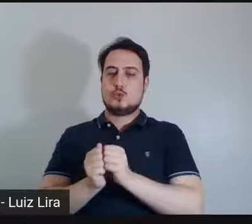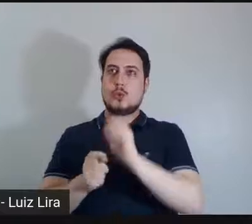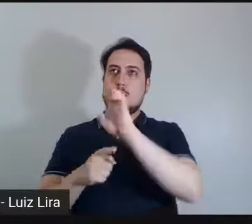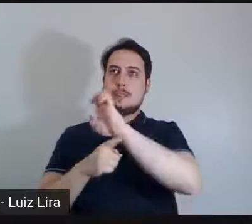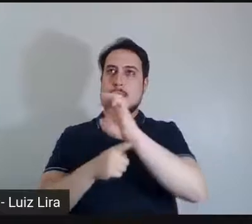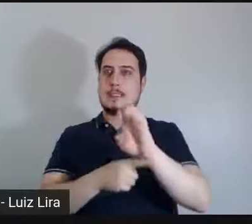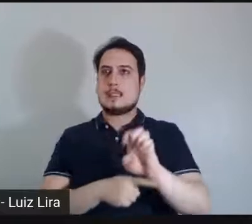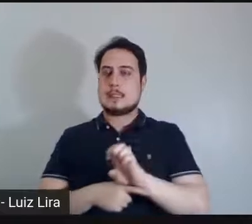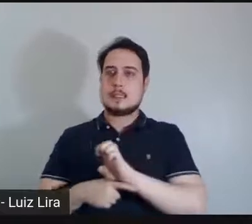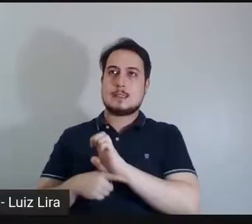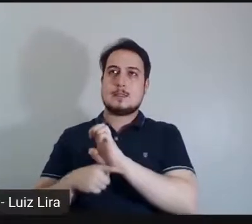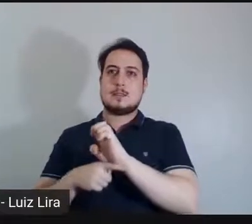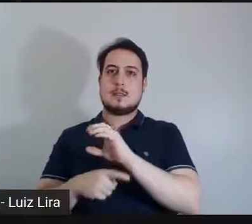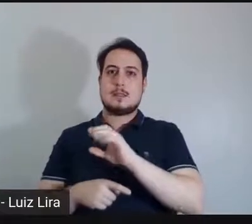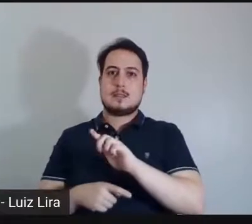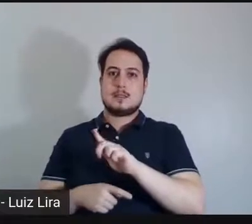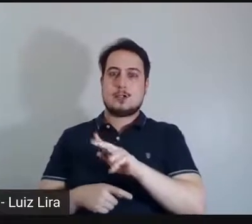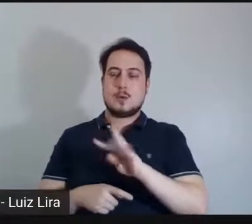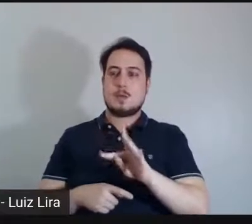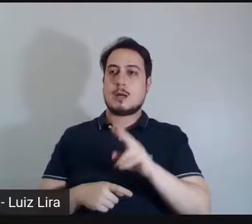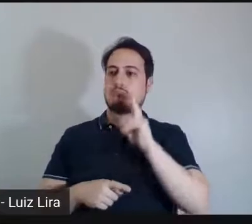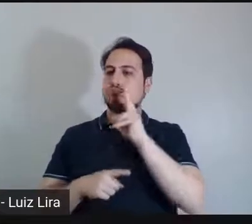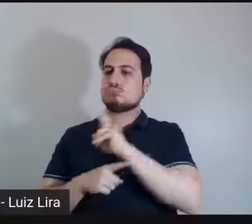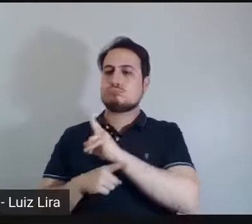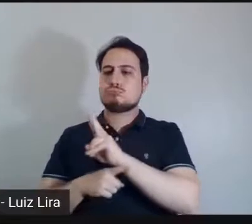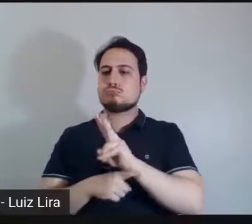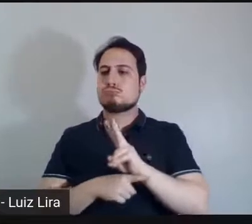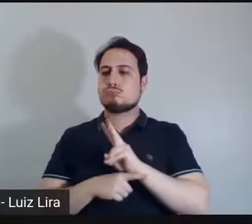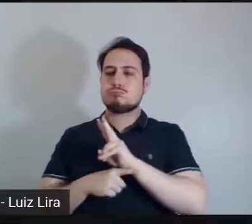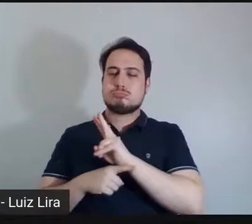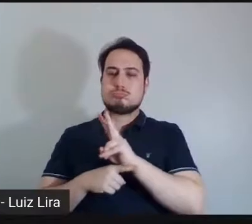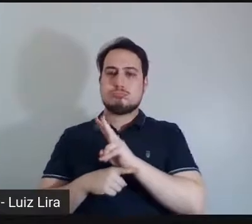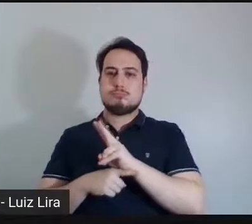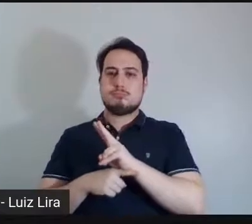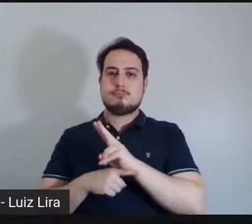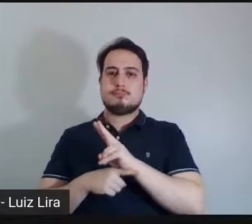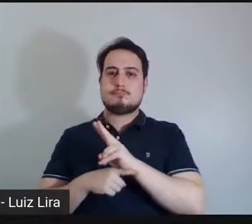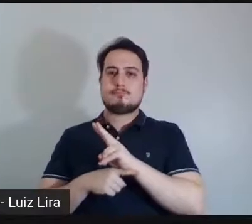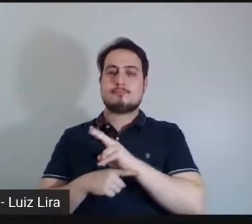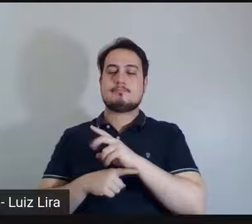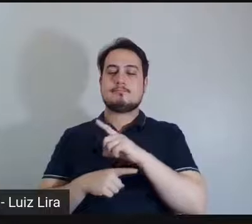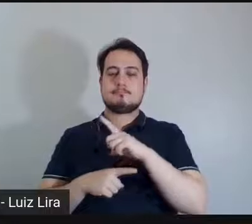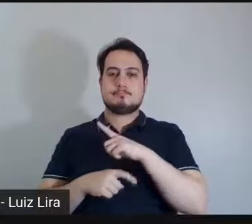para fazerem auditorias, né? E, inclusive de forma